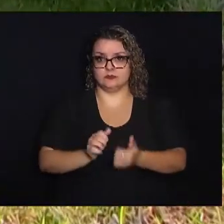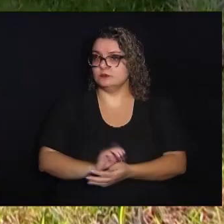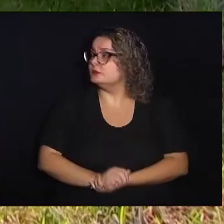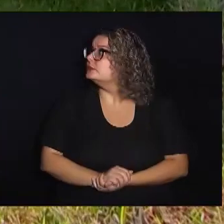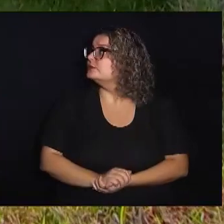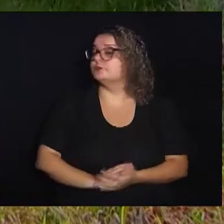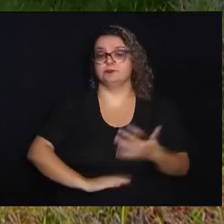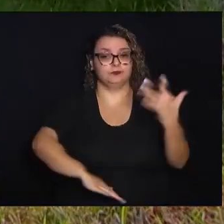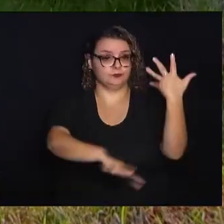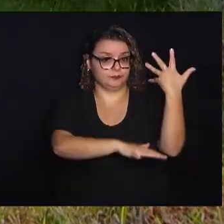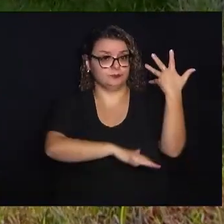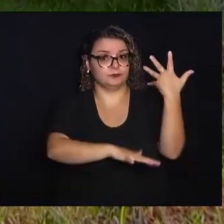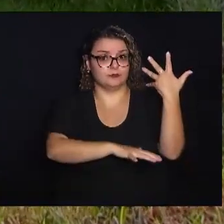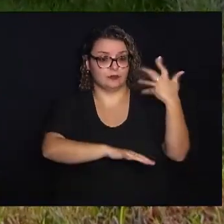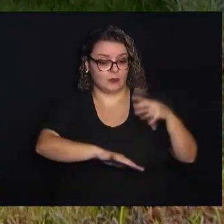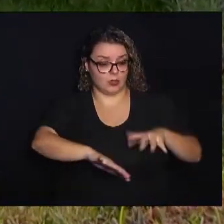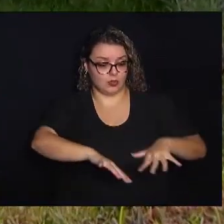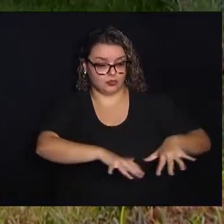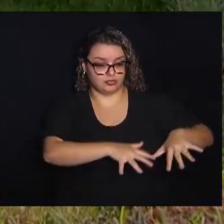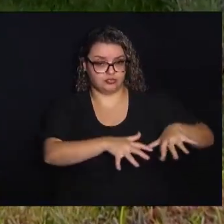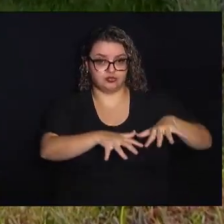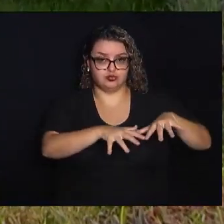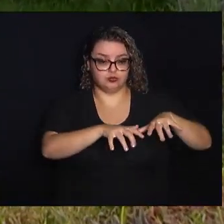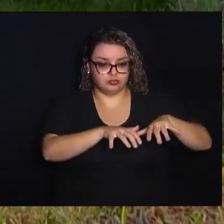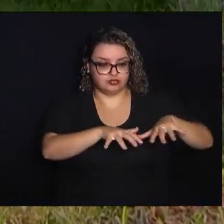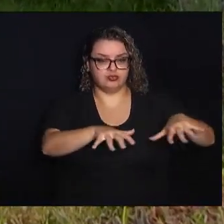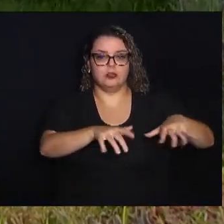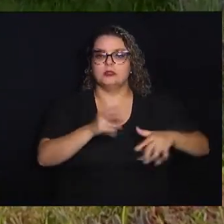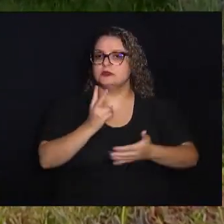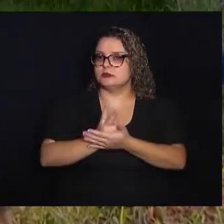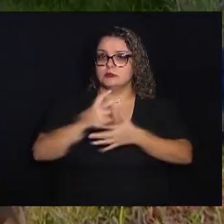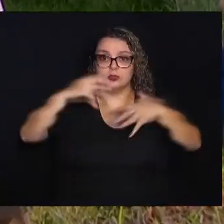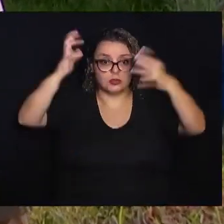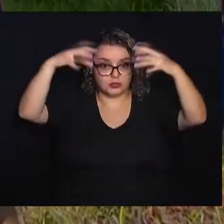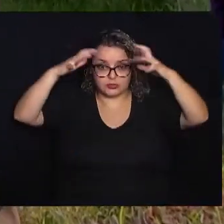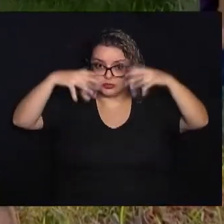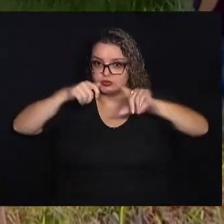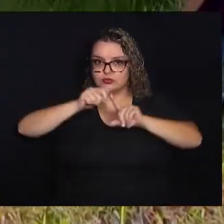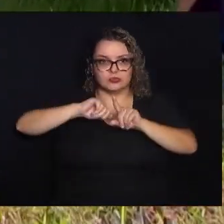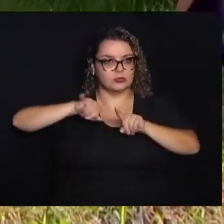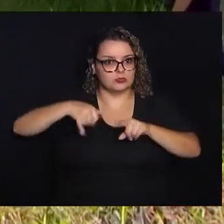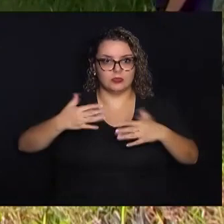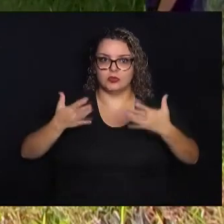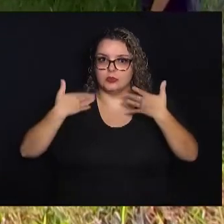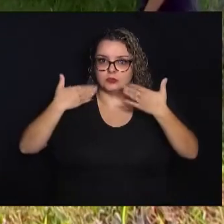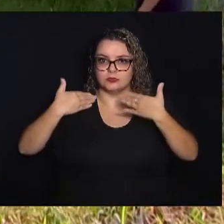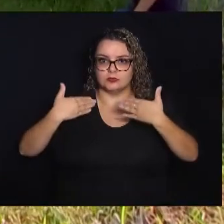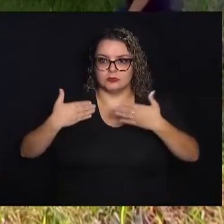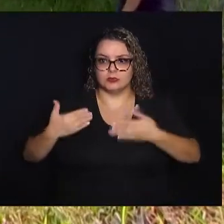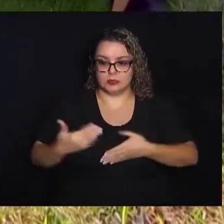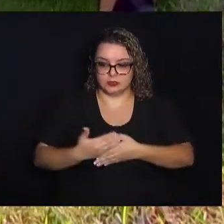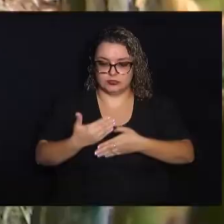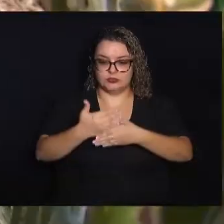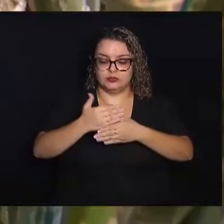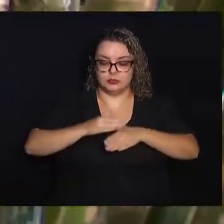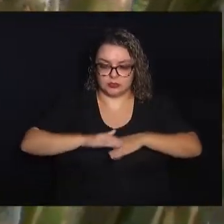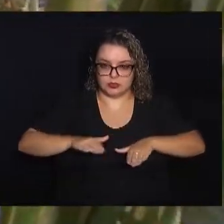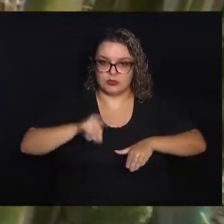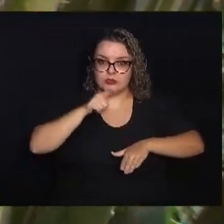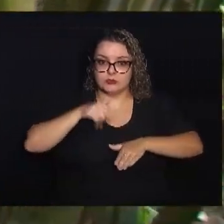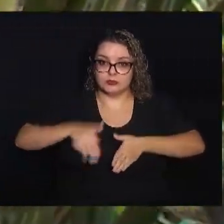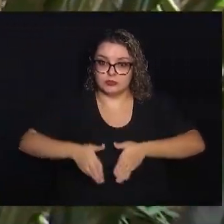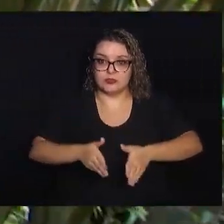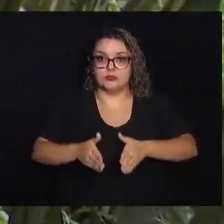praça, além de alagar, né, ela inundar toda vez que tiver uma chuva de verão, ela está construída em cima da nascente. Então é uma prática comum das